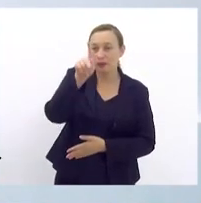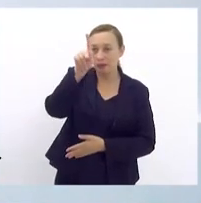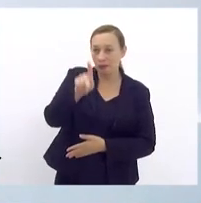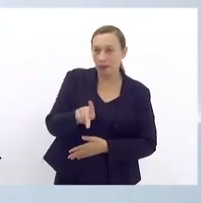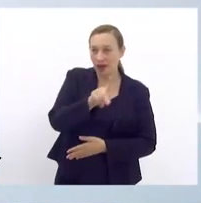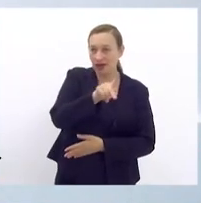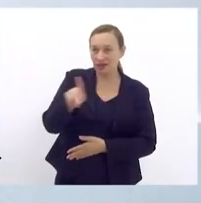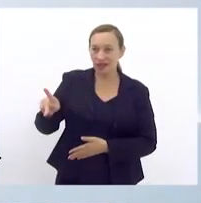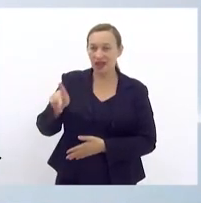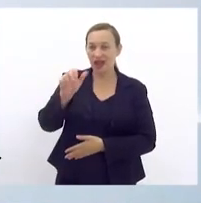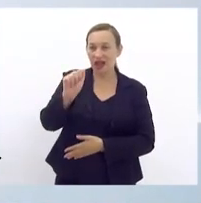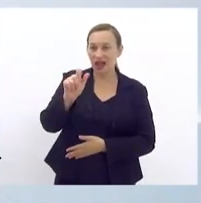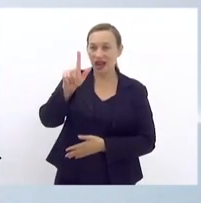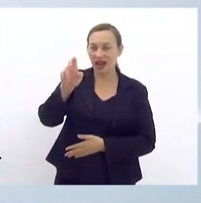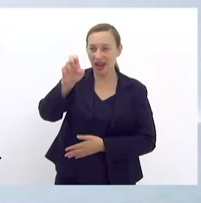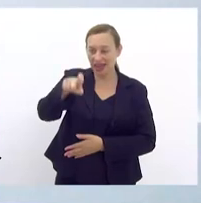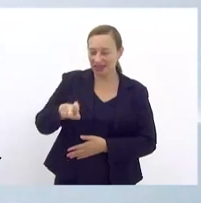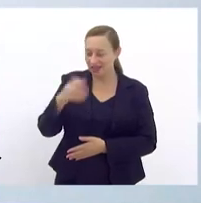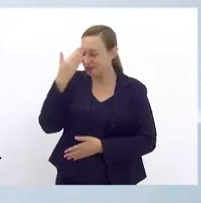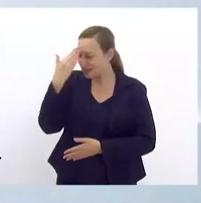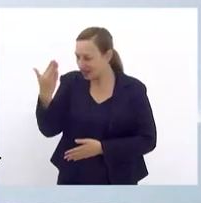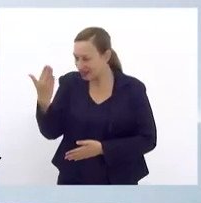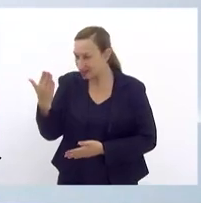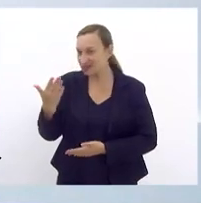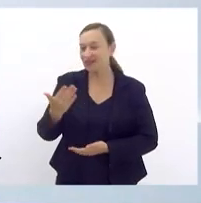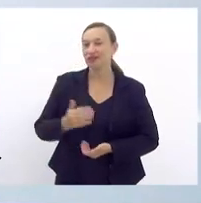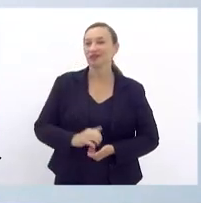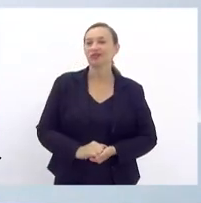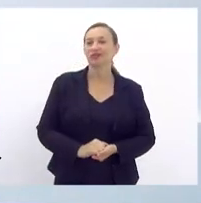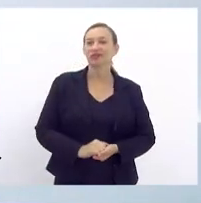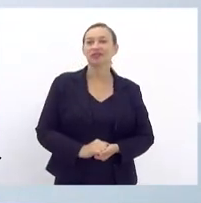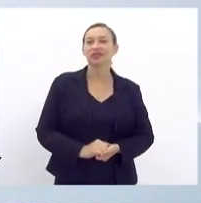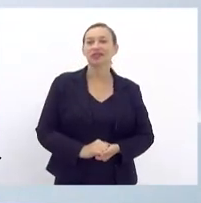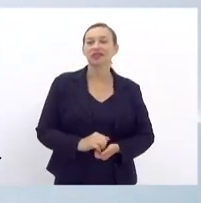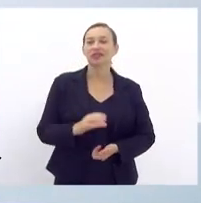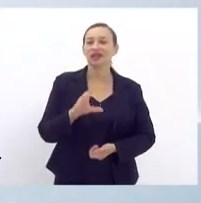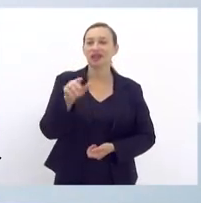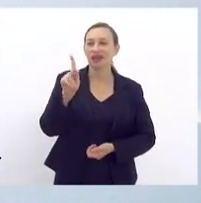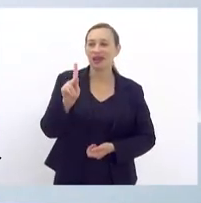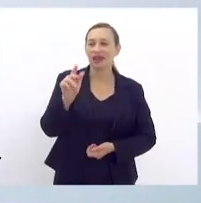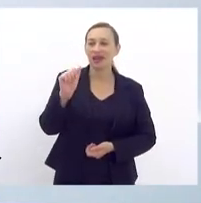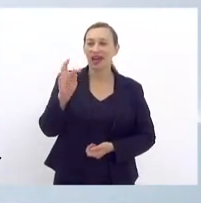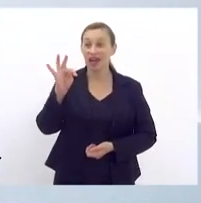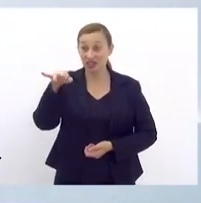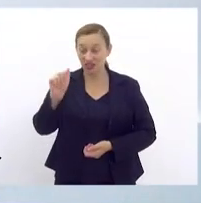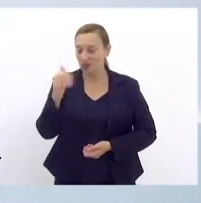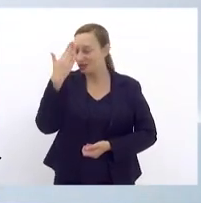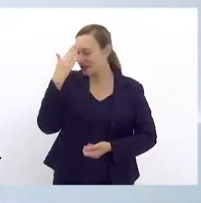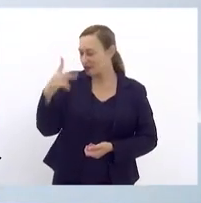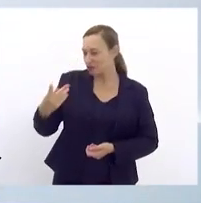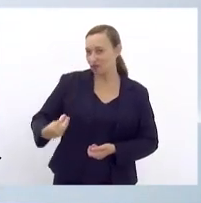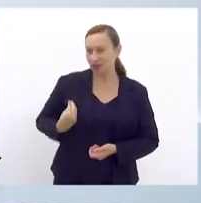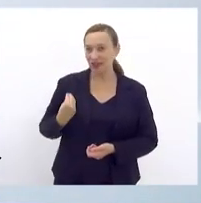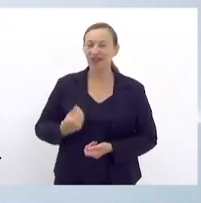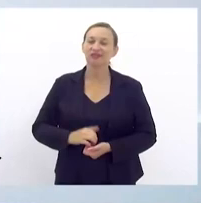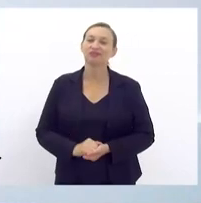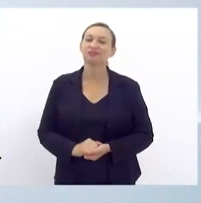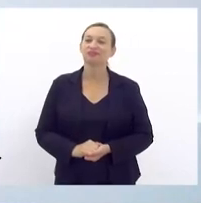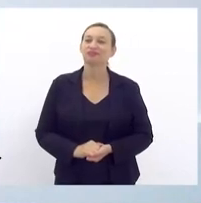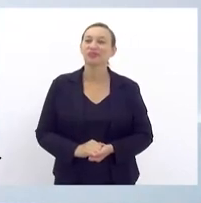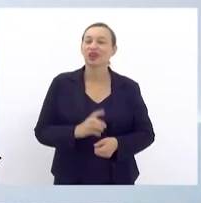obrigado padre sua benção Kátia Vasques obrigado pela presença